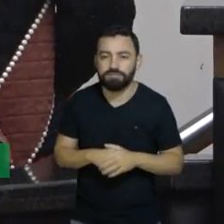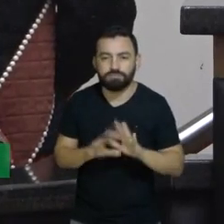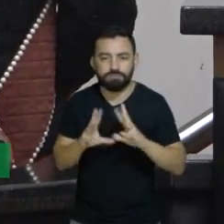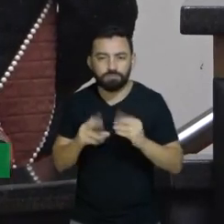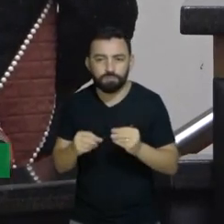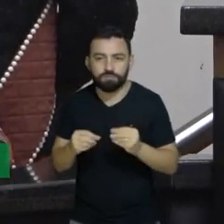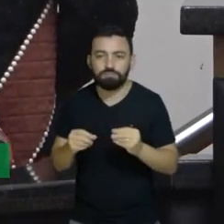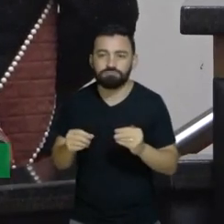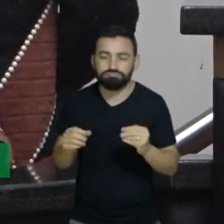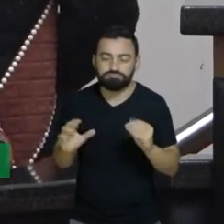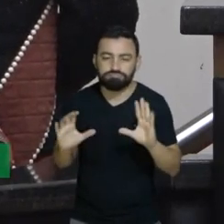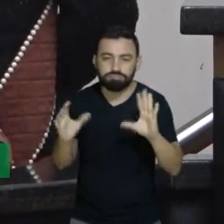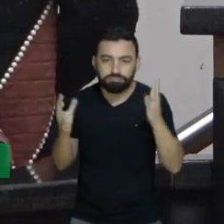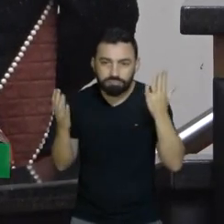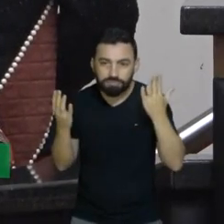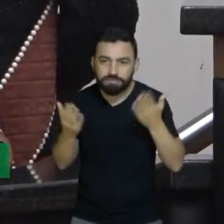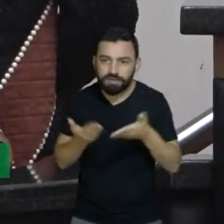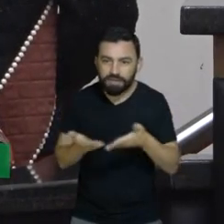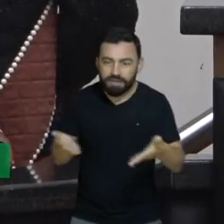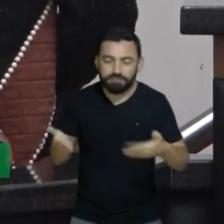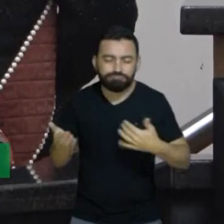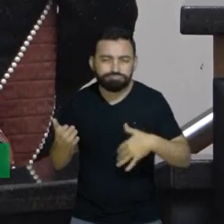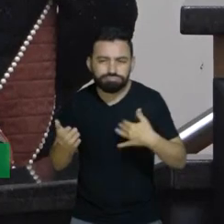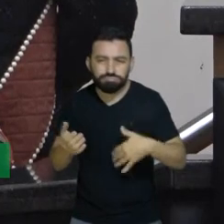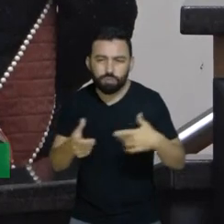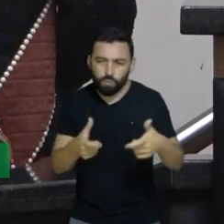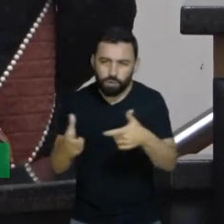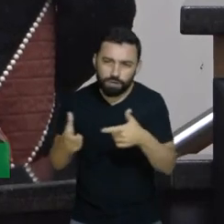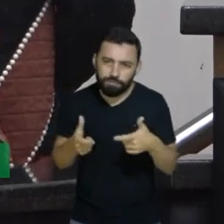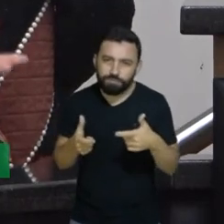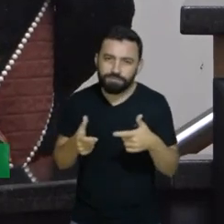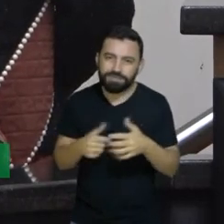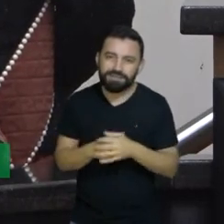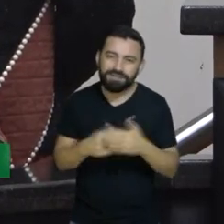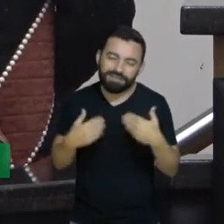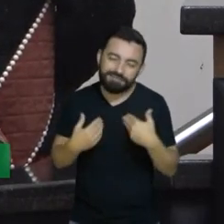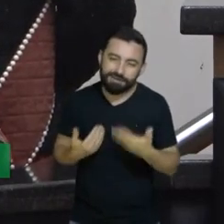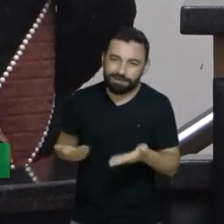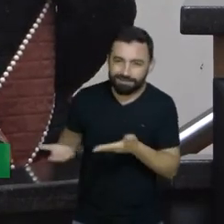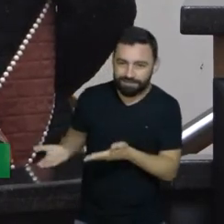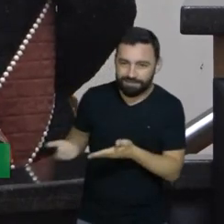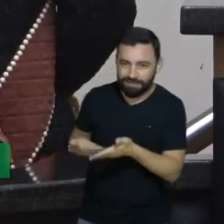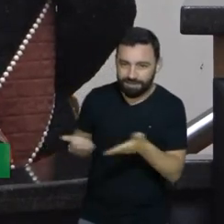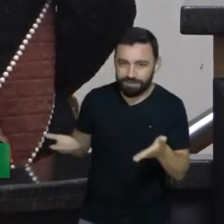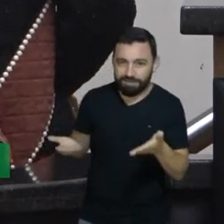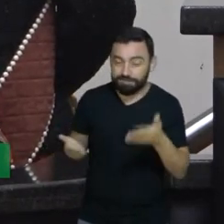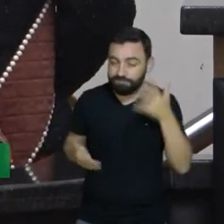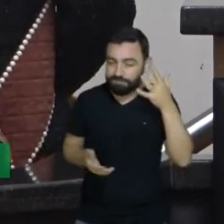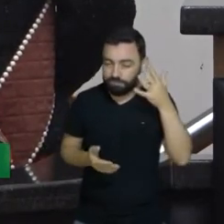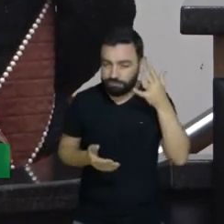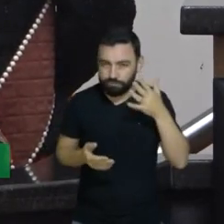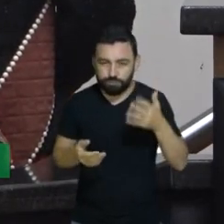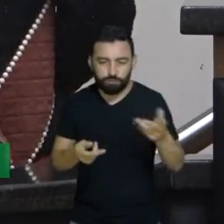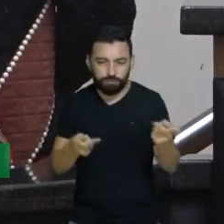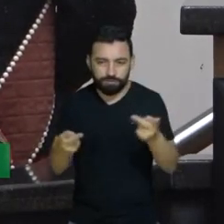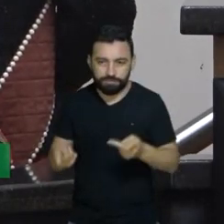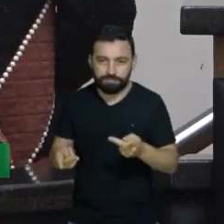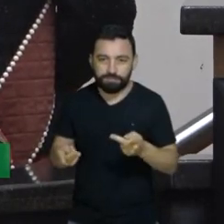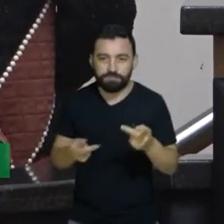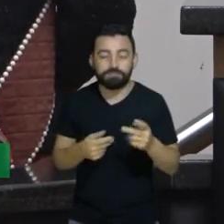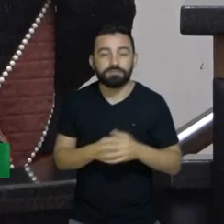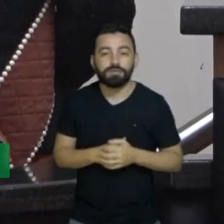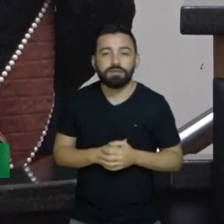regionais tenham a oportunidade de se apresentar. Para não me estender muito e deixar a realeza fazer o convite oficial, quero